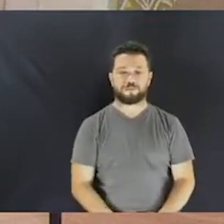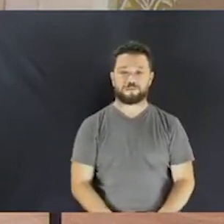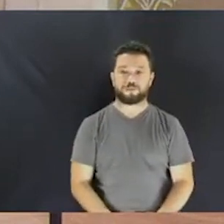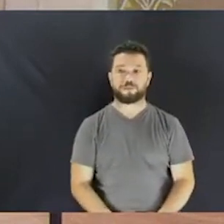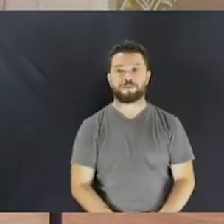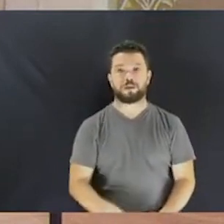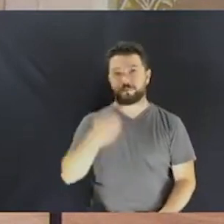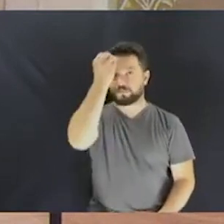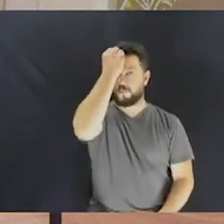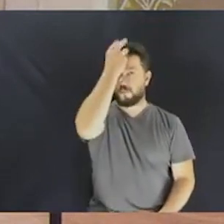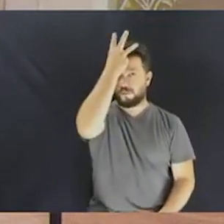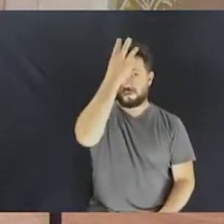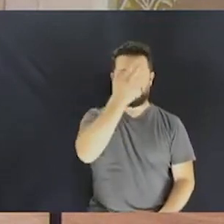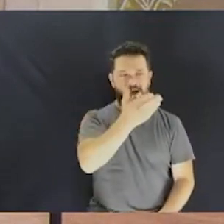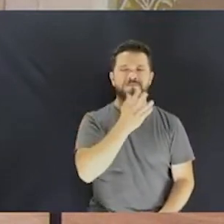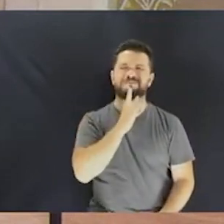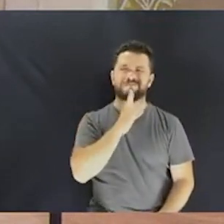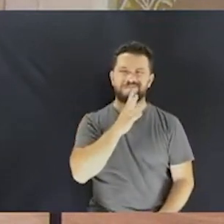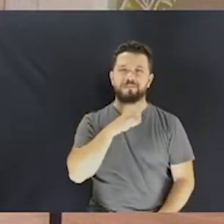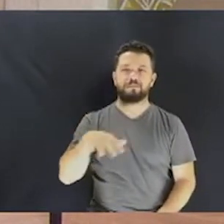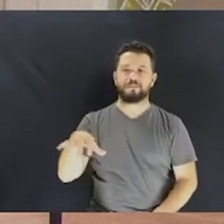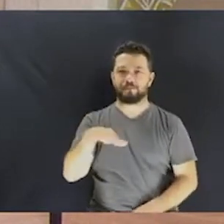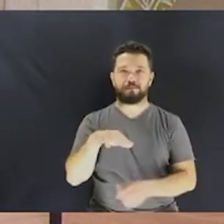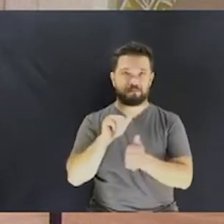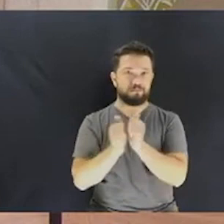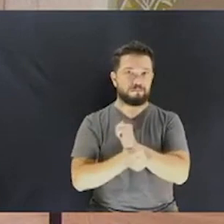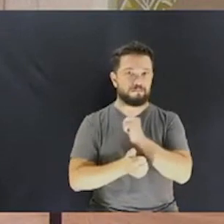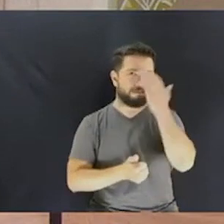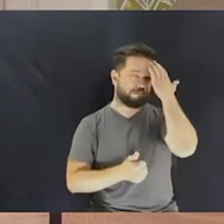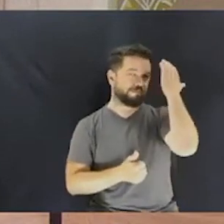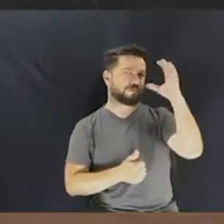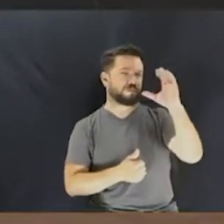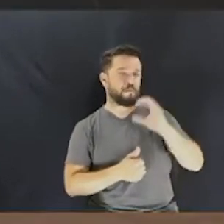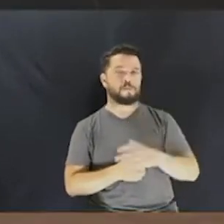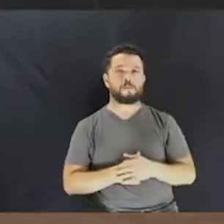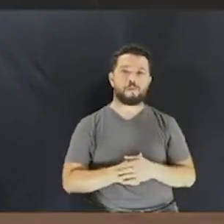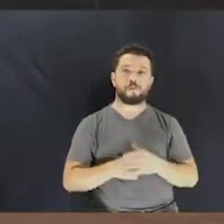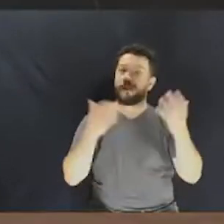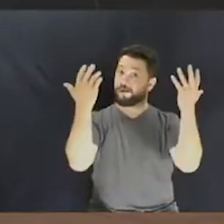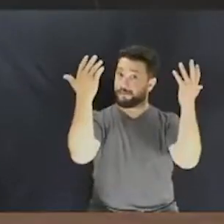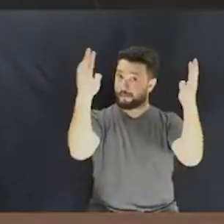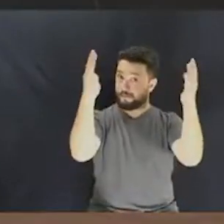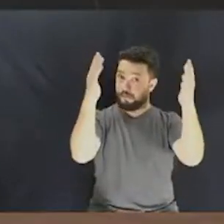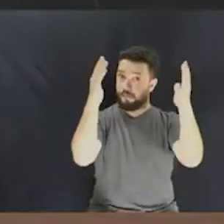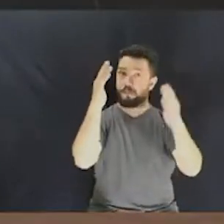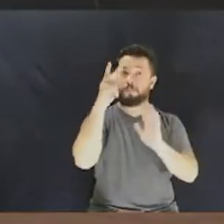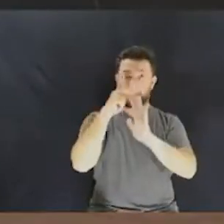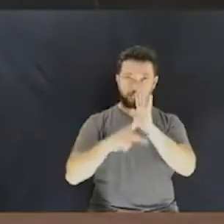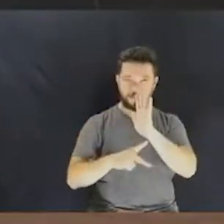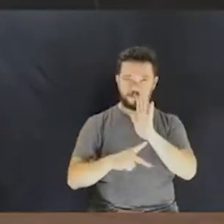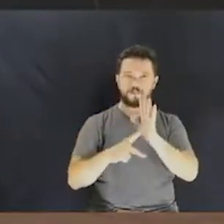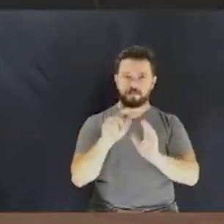a realidade do esporte amador de Curitiba. Com a palavra. Obrigado, presidente. Parabéns pelo projeto, conjunto com o vereador João da Cinco Irmãos.